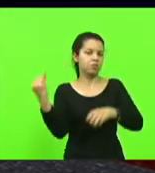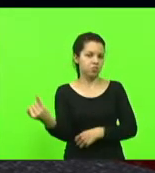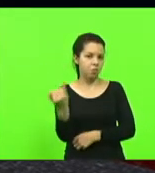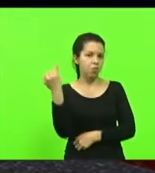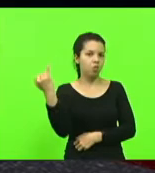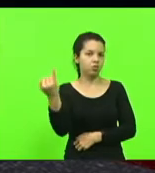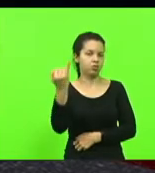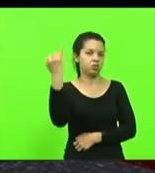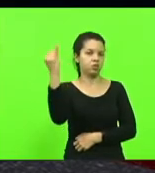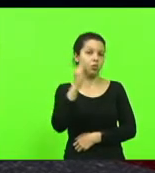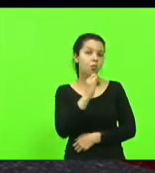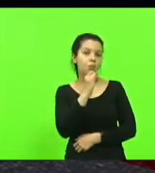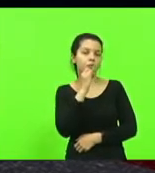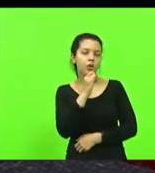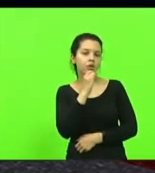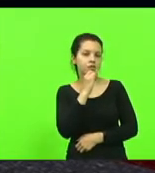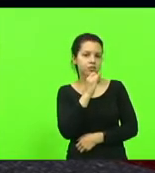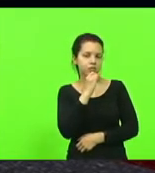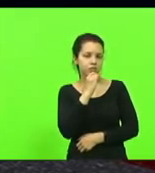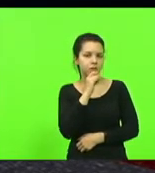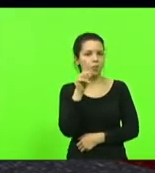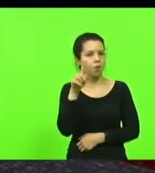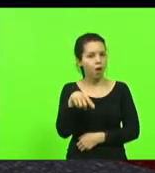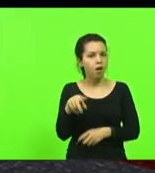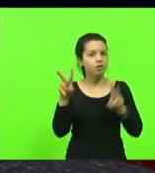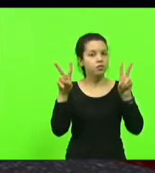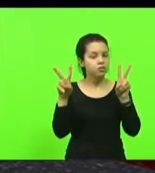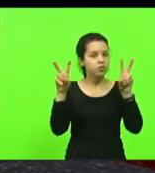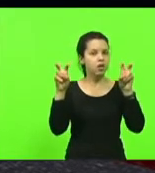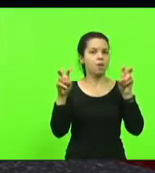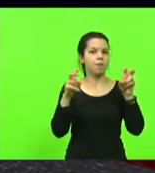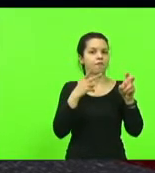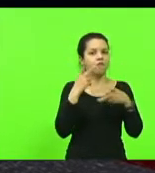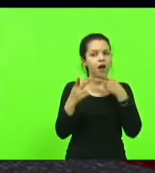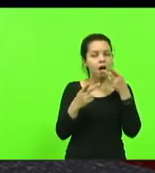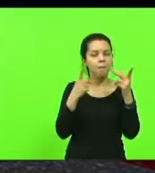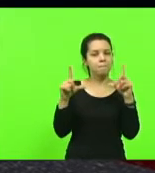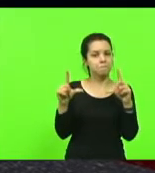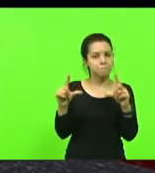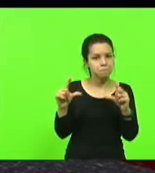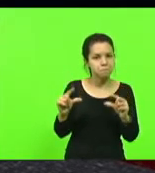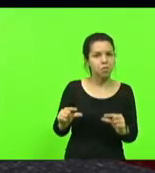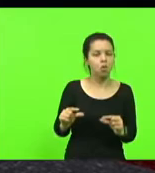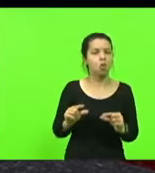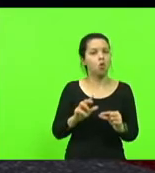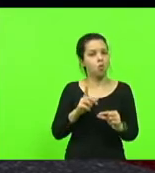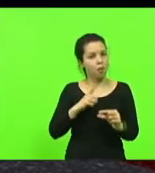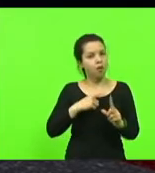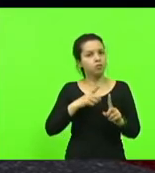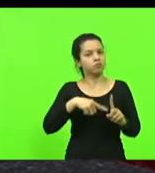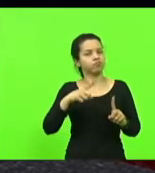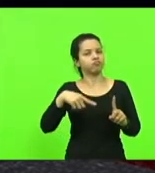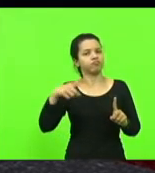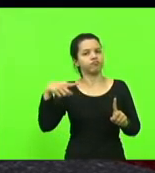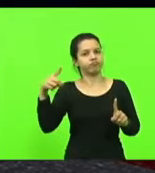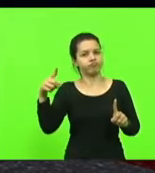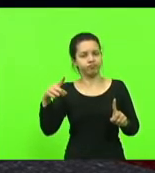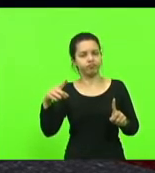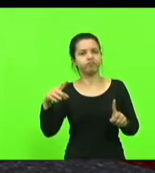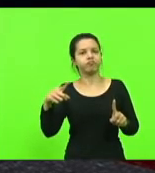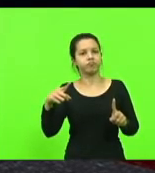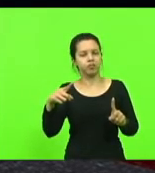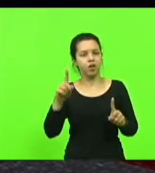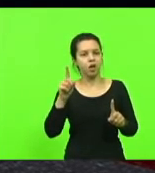Uma delas é uma questão até pouco falada, mas com dados alarmantes, é a questão